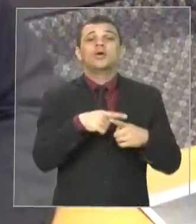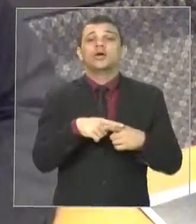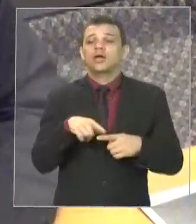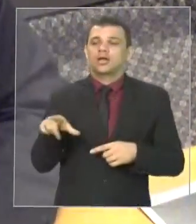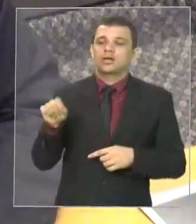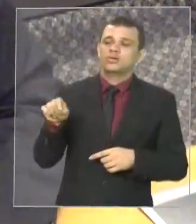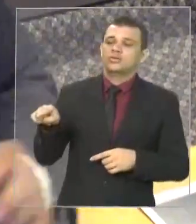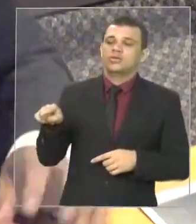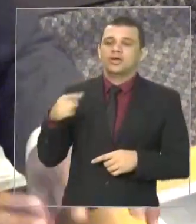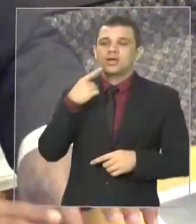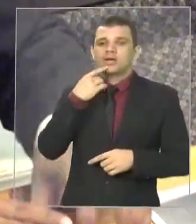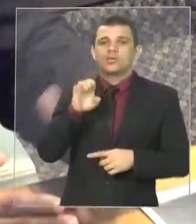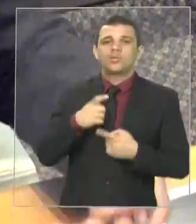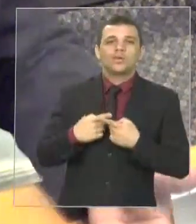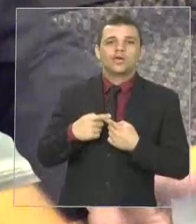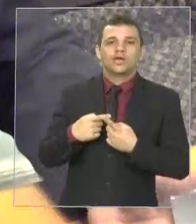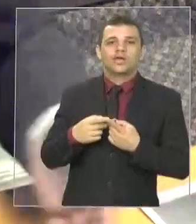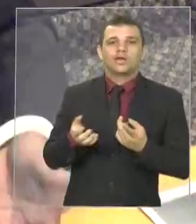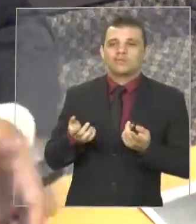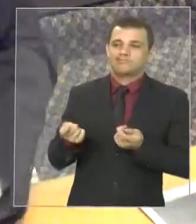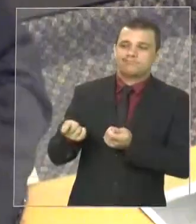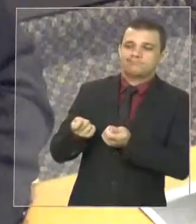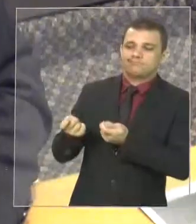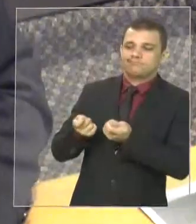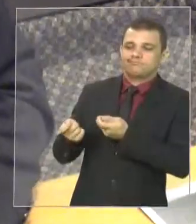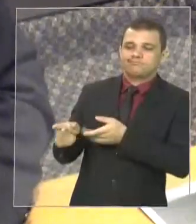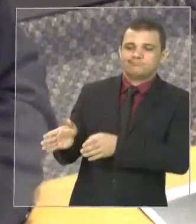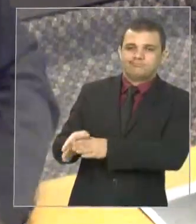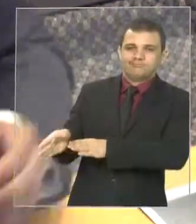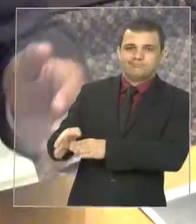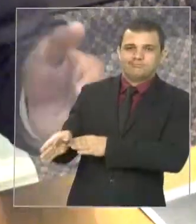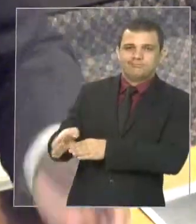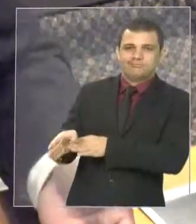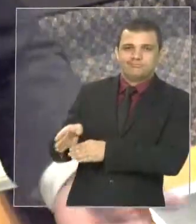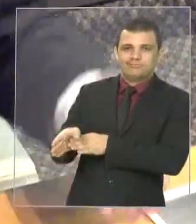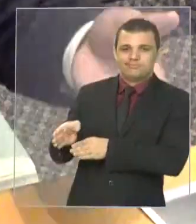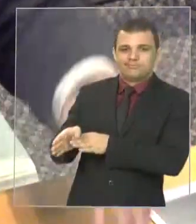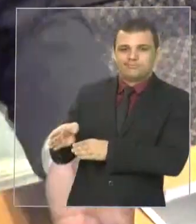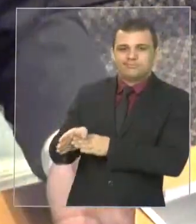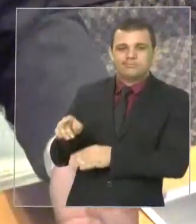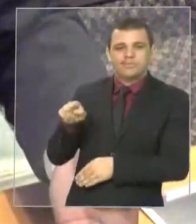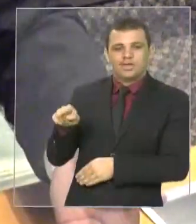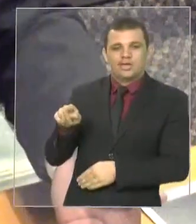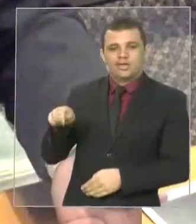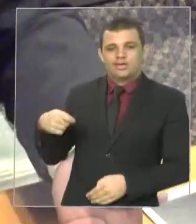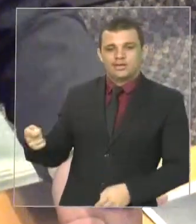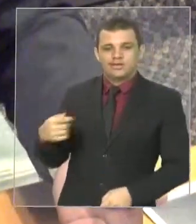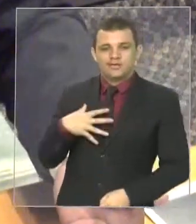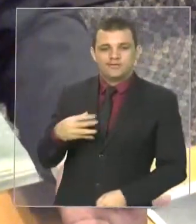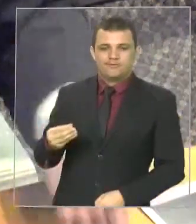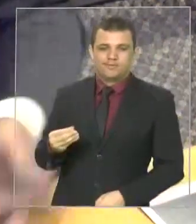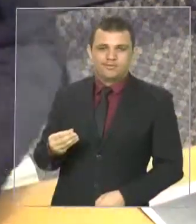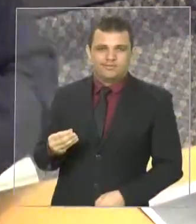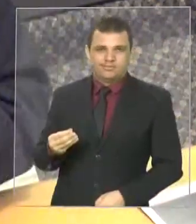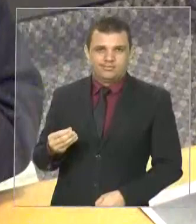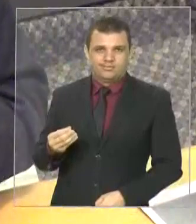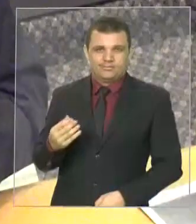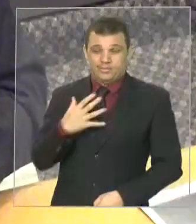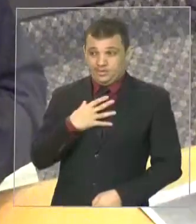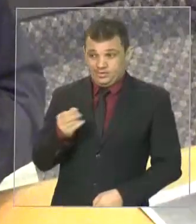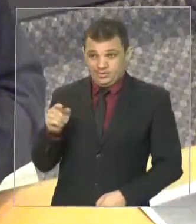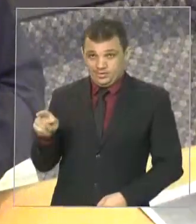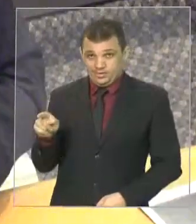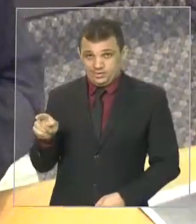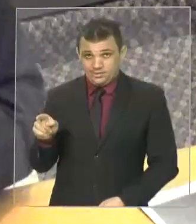manipular. E quem era o manipulável? O filhote. Então Edivaldo Holanda é o filhote. E o